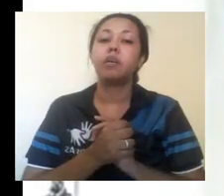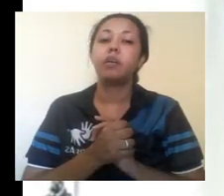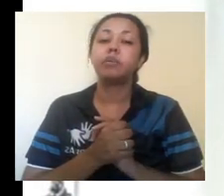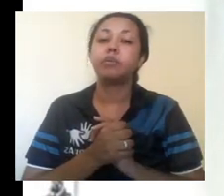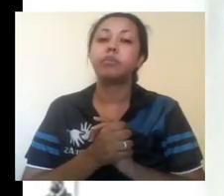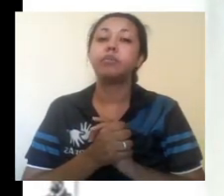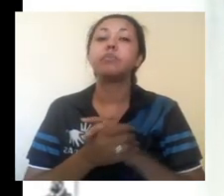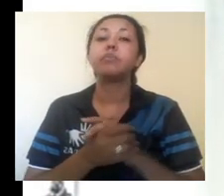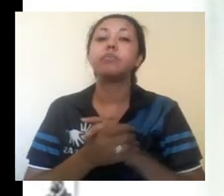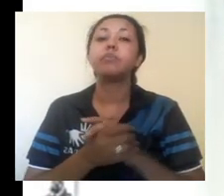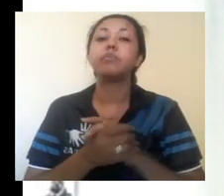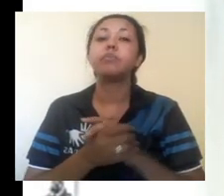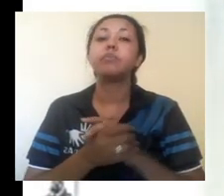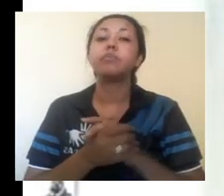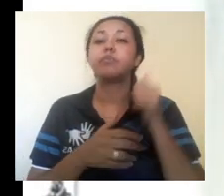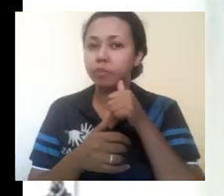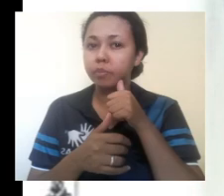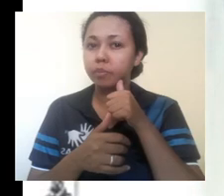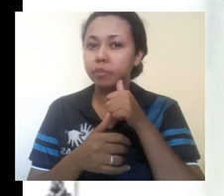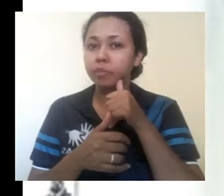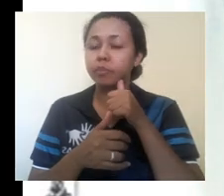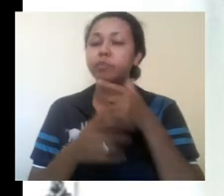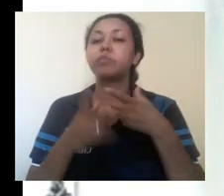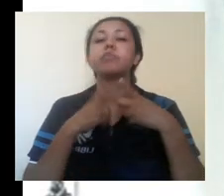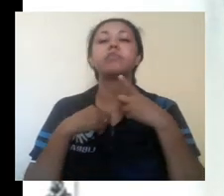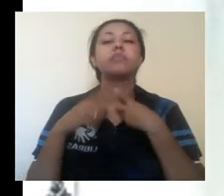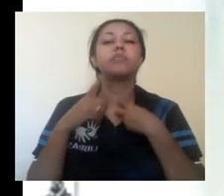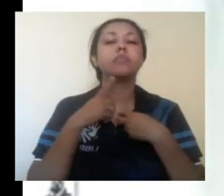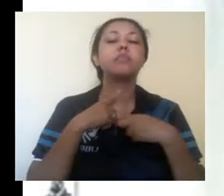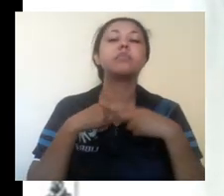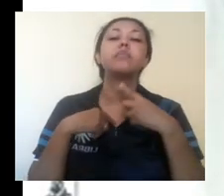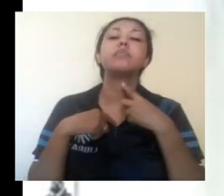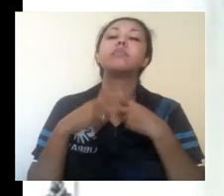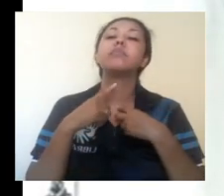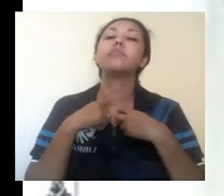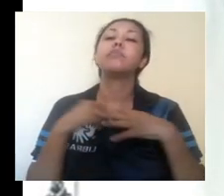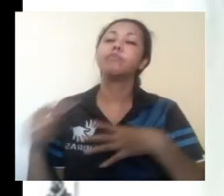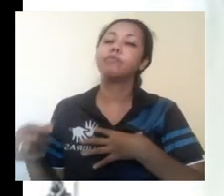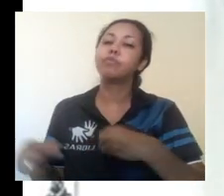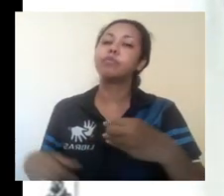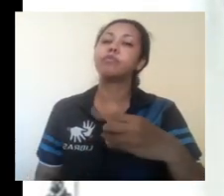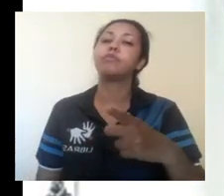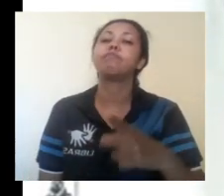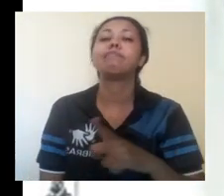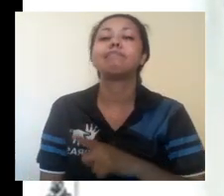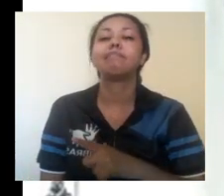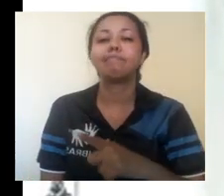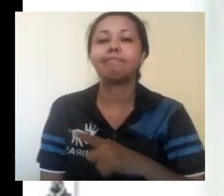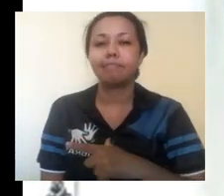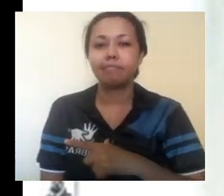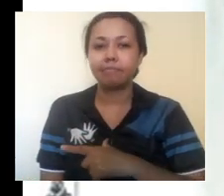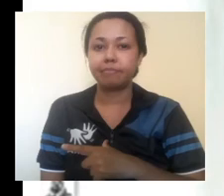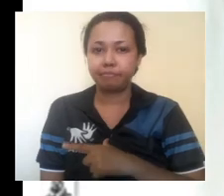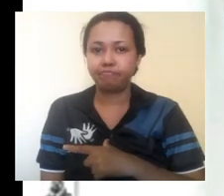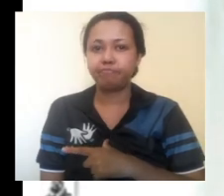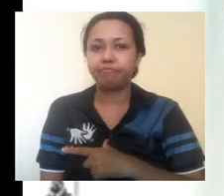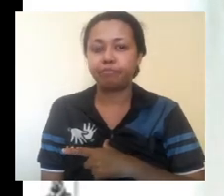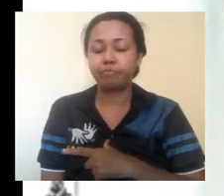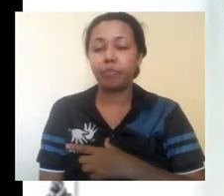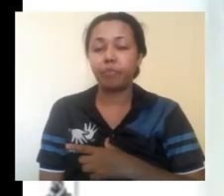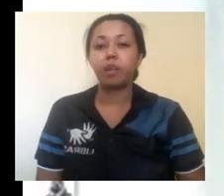filho. E quando eu falo de todas essas mulheres, me veio à mente, quando eu estava escrevendo,